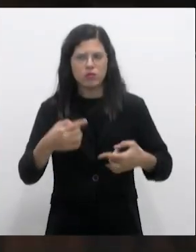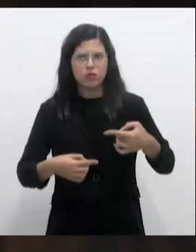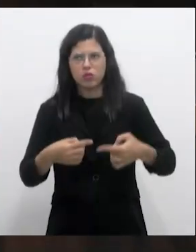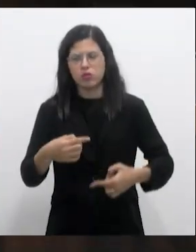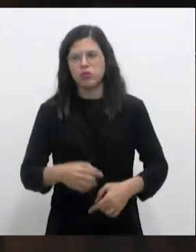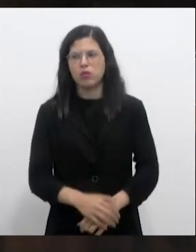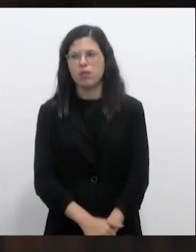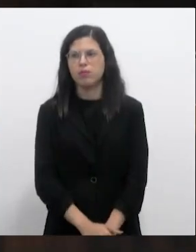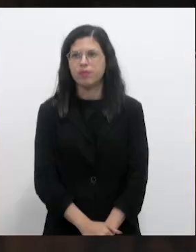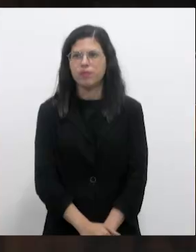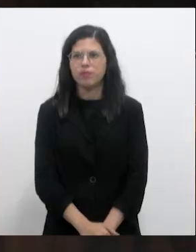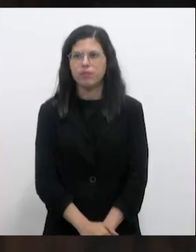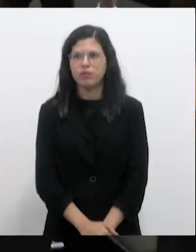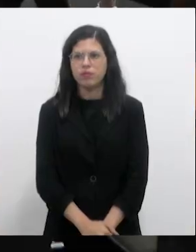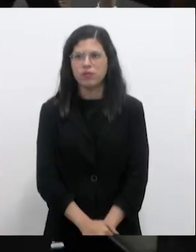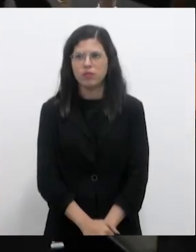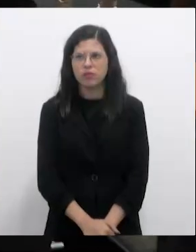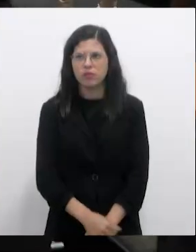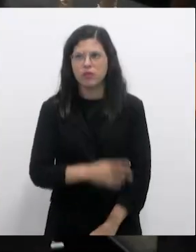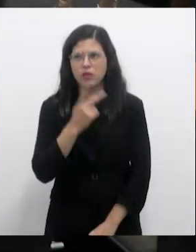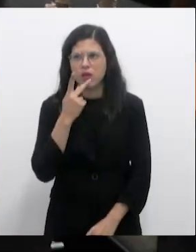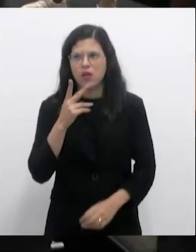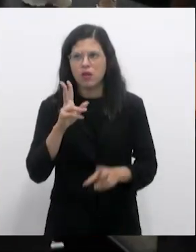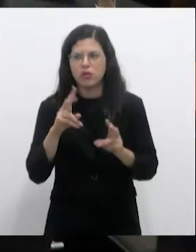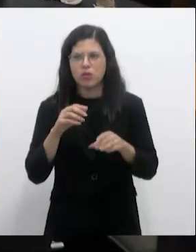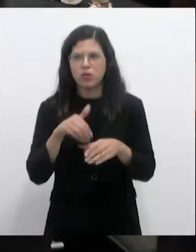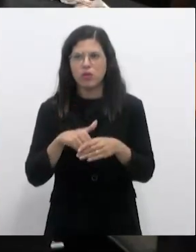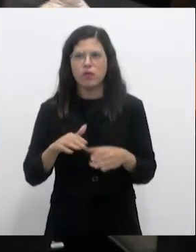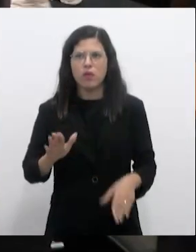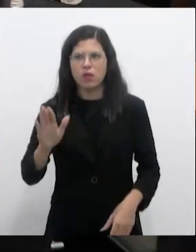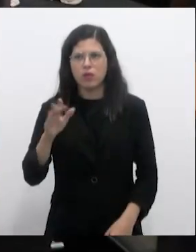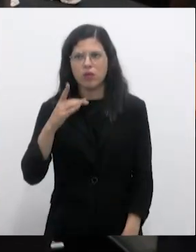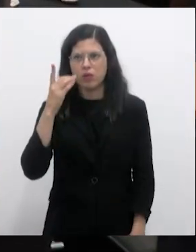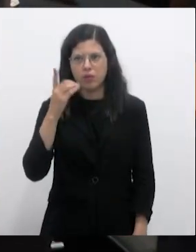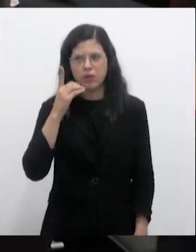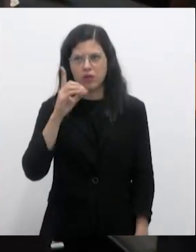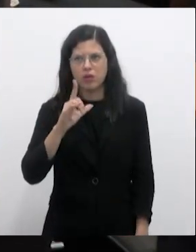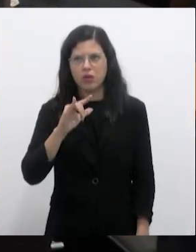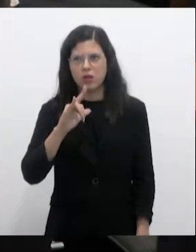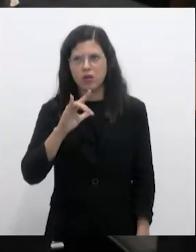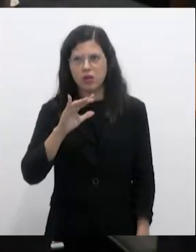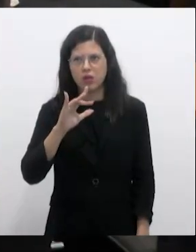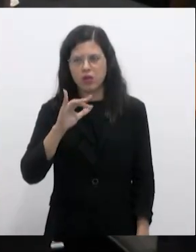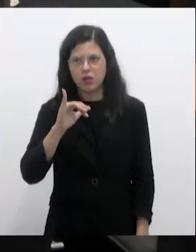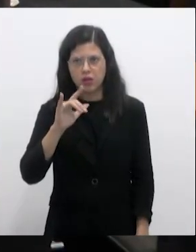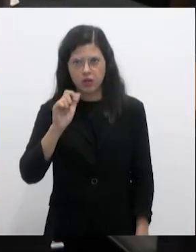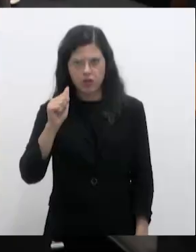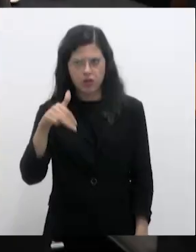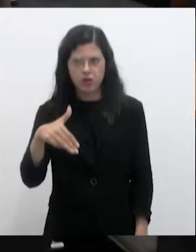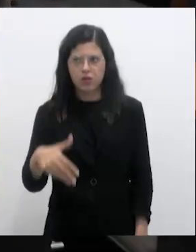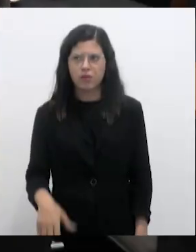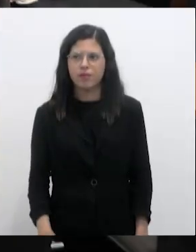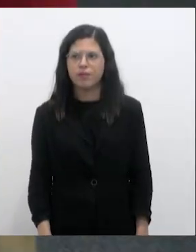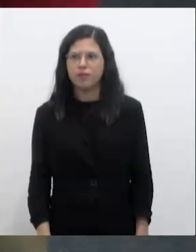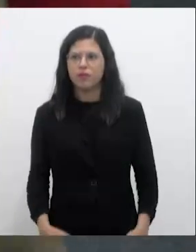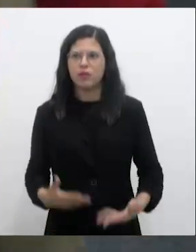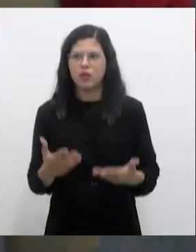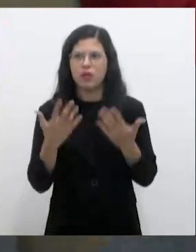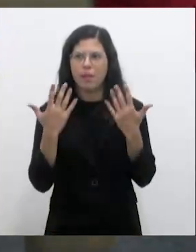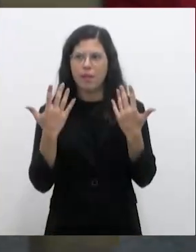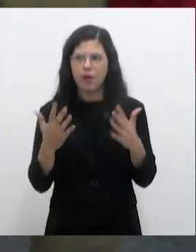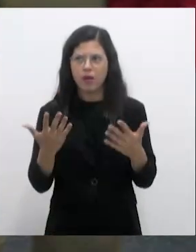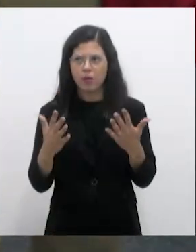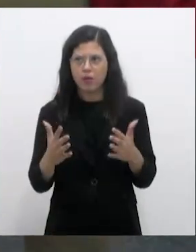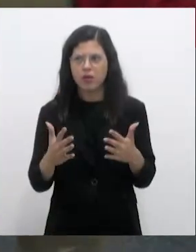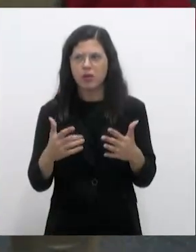discussão. Declaração de voto, presidente. Para a declaração de voto, deputada Líria. Primeiro, eu gostaria de parabenizar